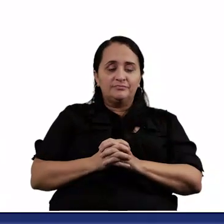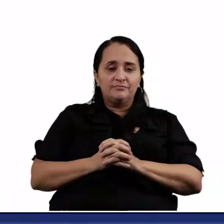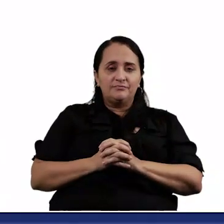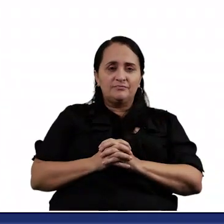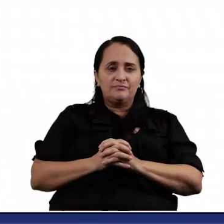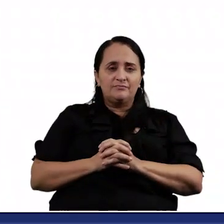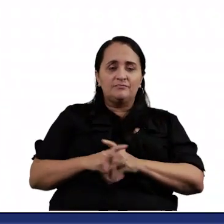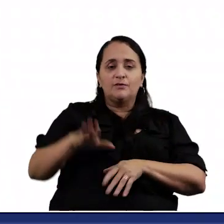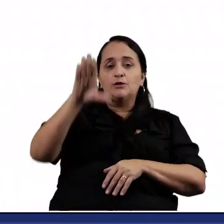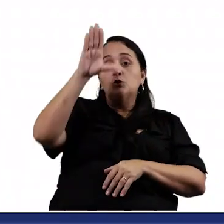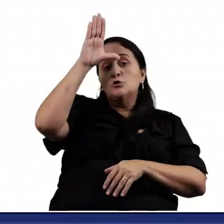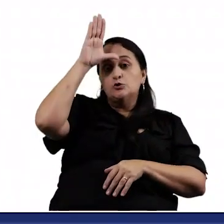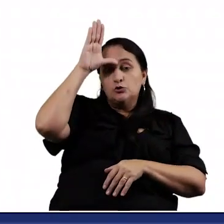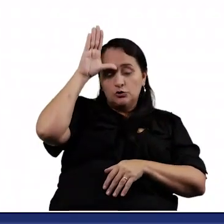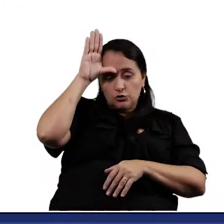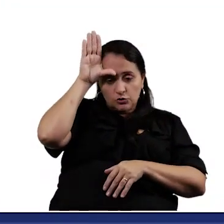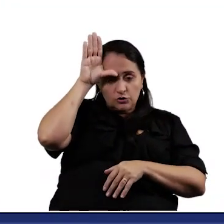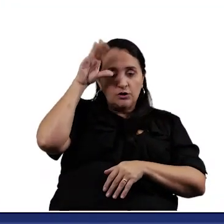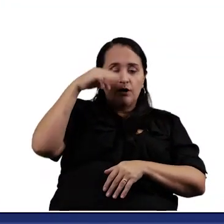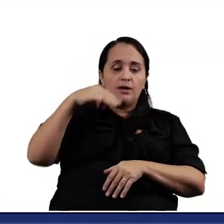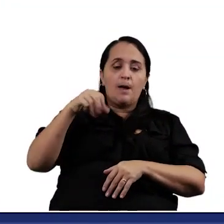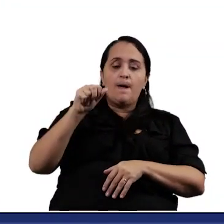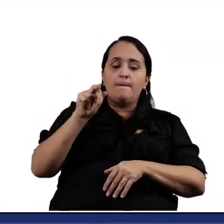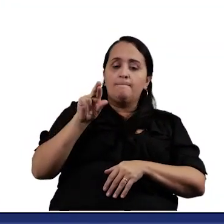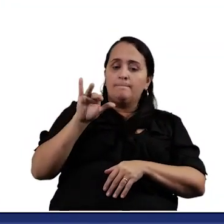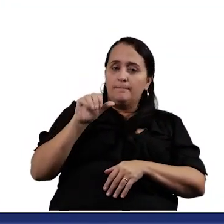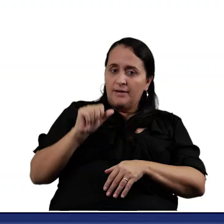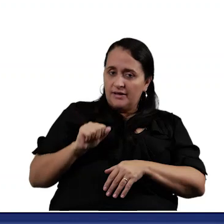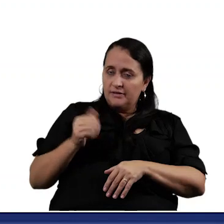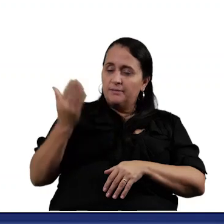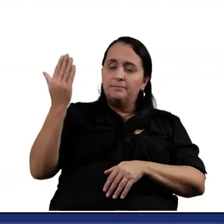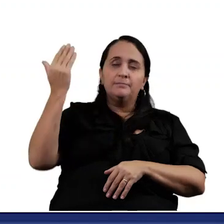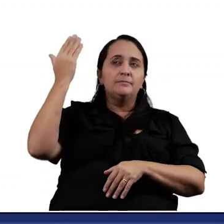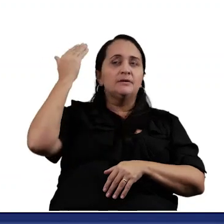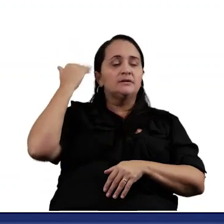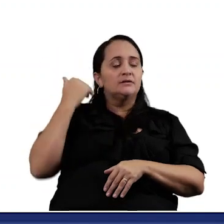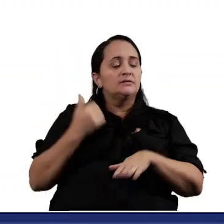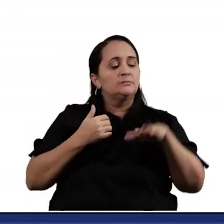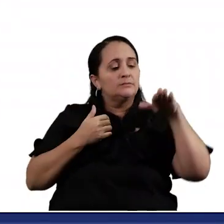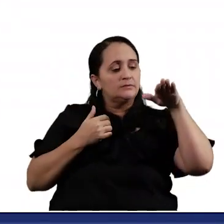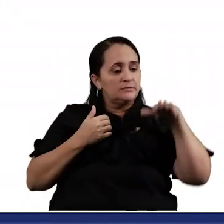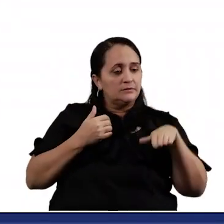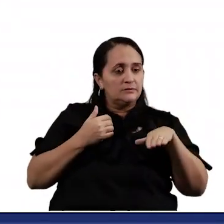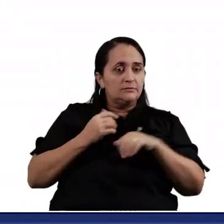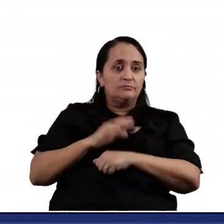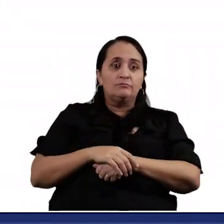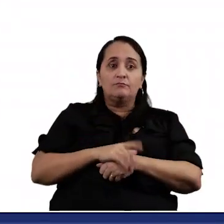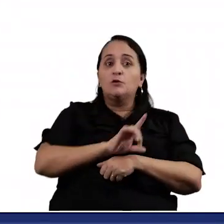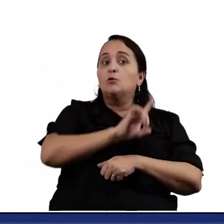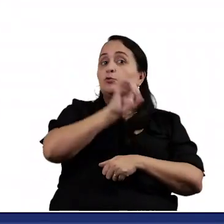Tia Maria quando era criança um dia se atrasou na saída da escola